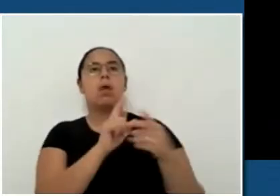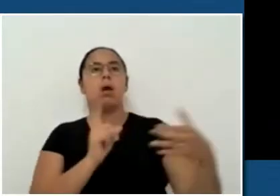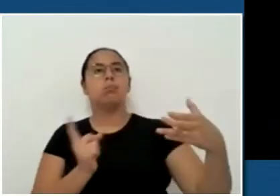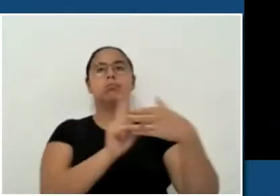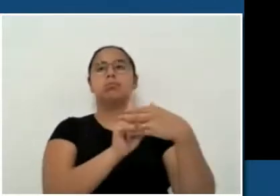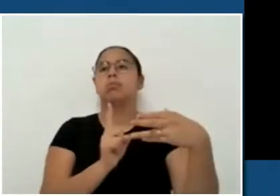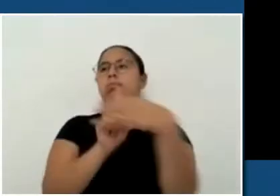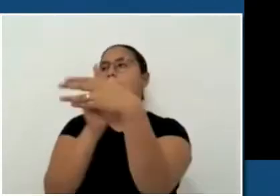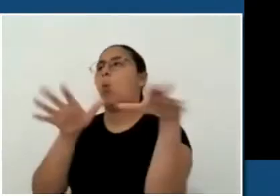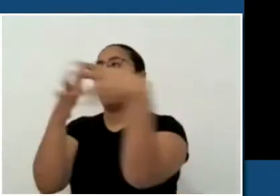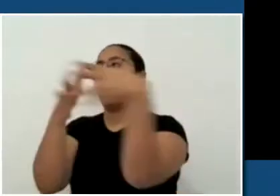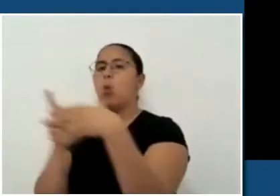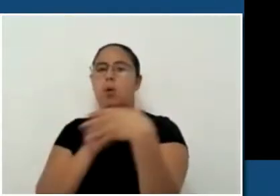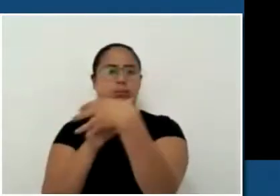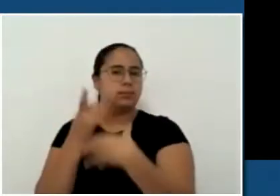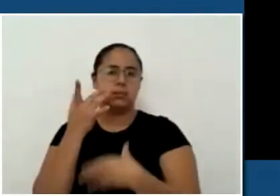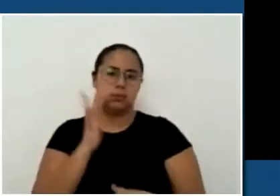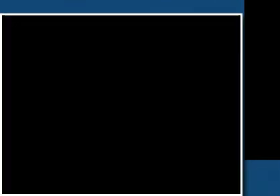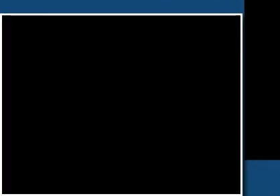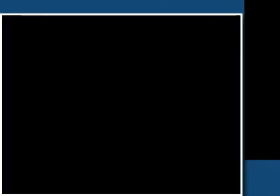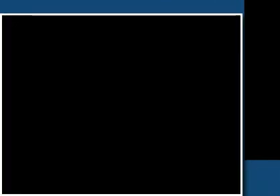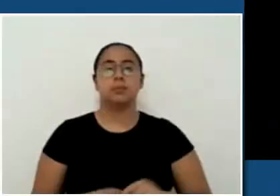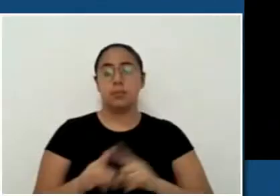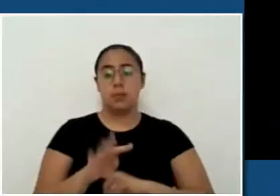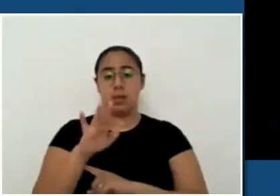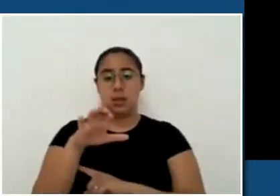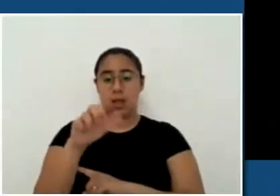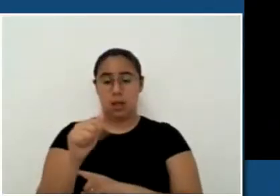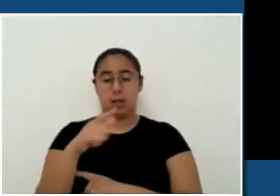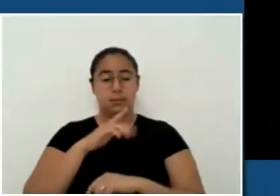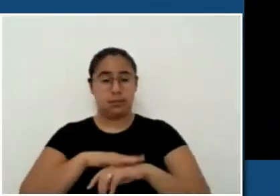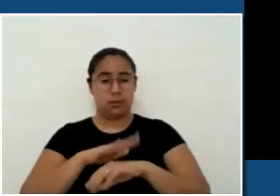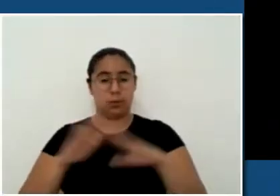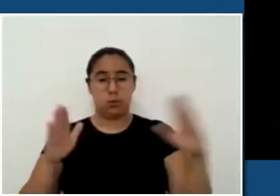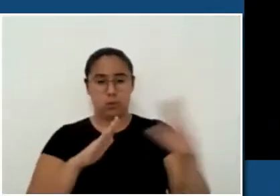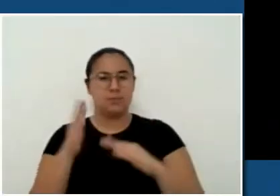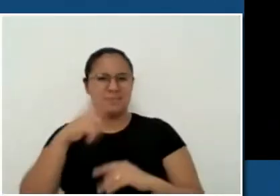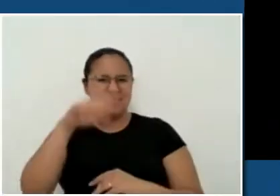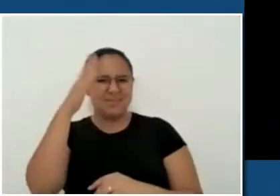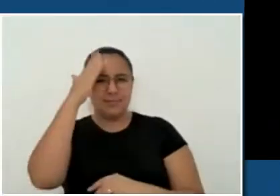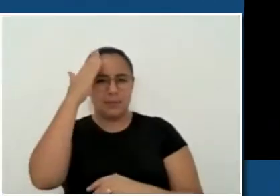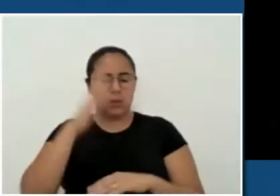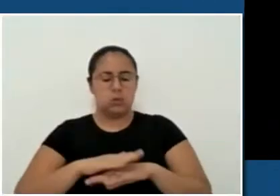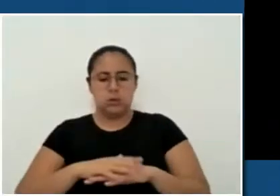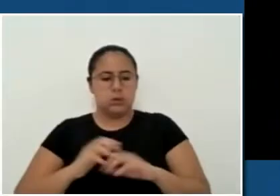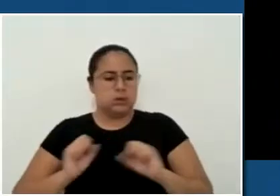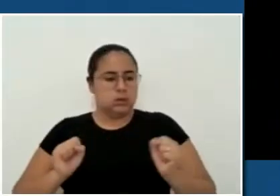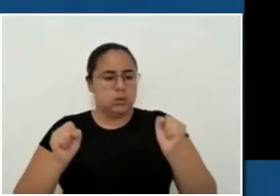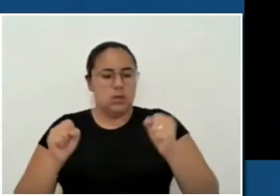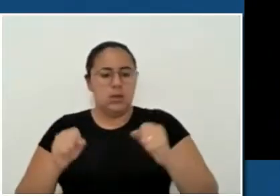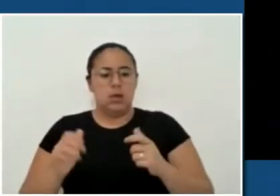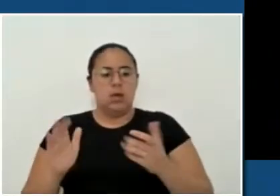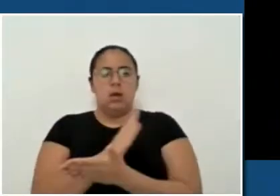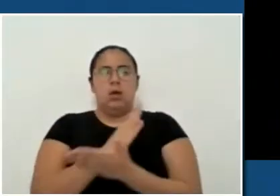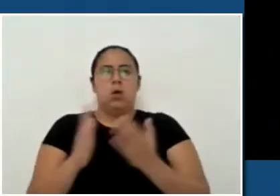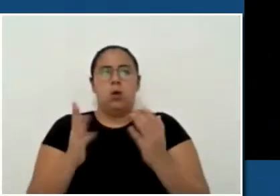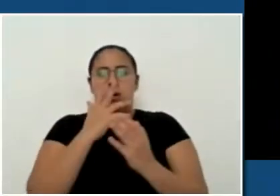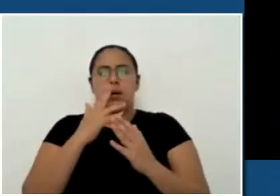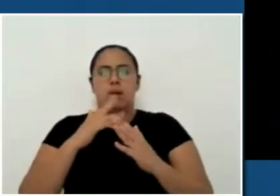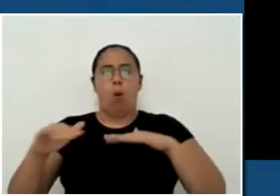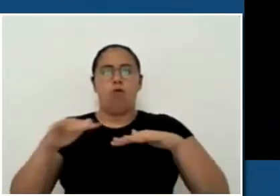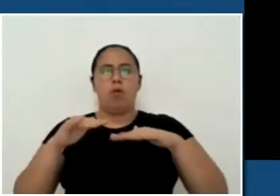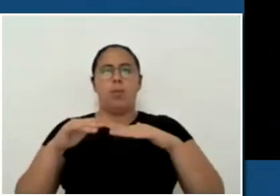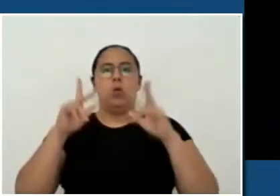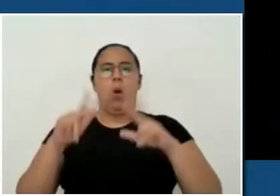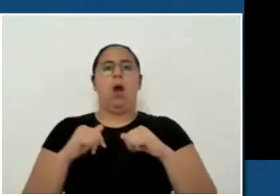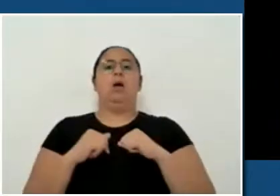O TEA tem momentos de inquietação, aquele comportamento estereotipado, que às vezes ele fica fazendo o flapping, ou andando para lá para cá, rodando